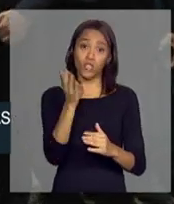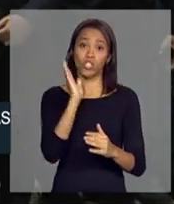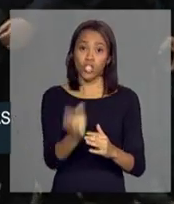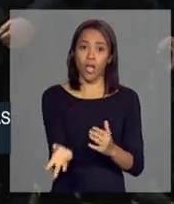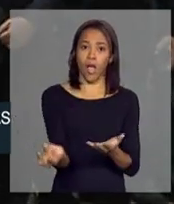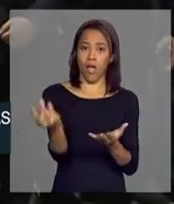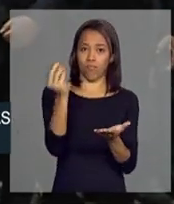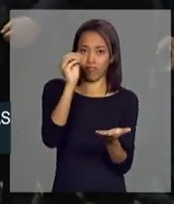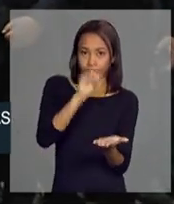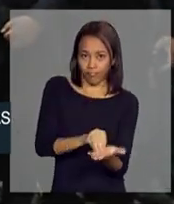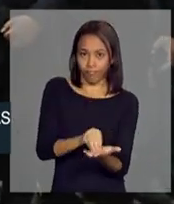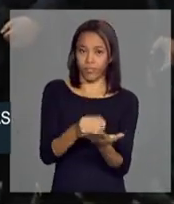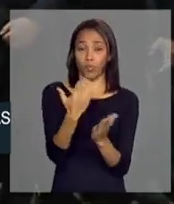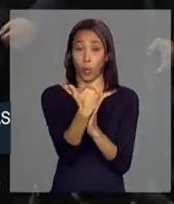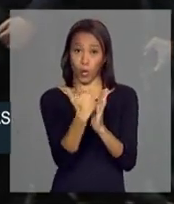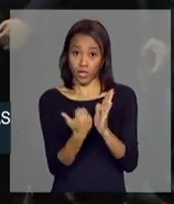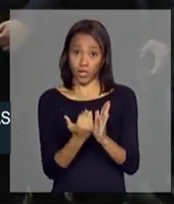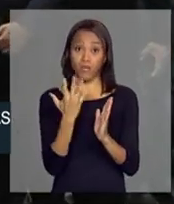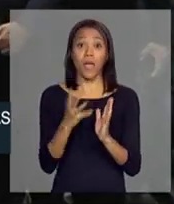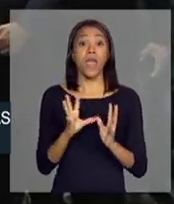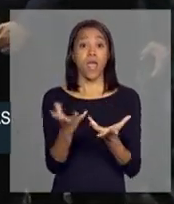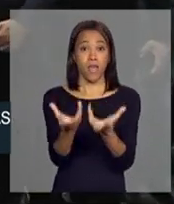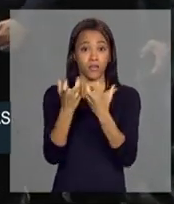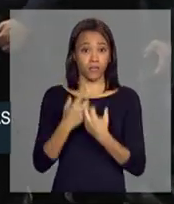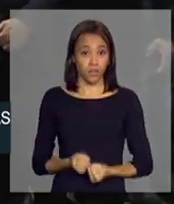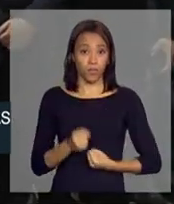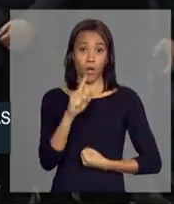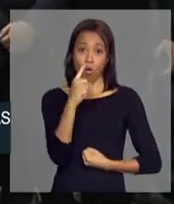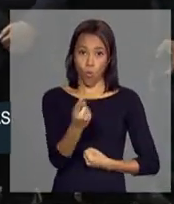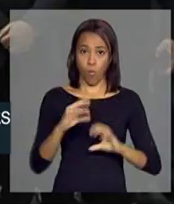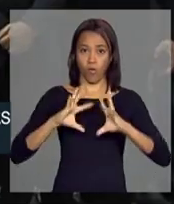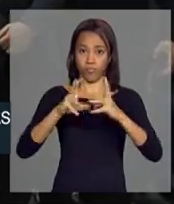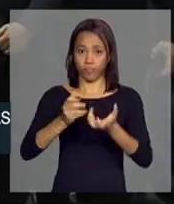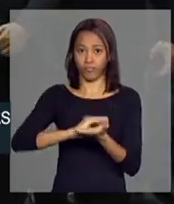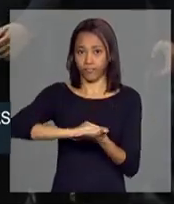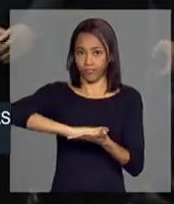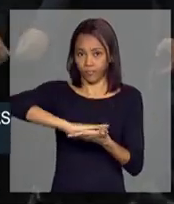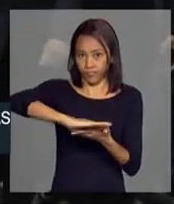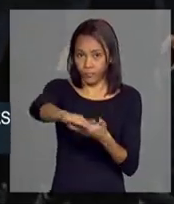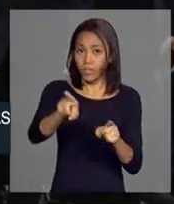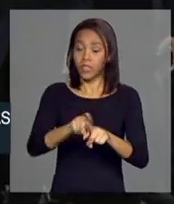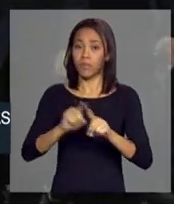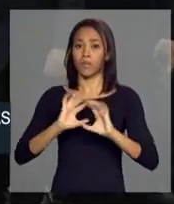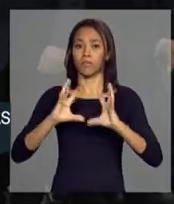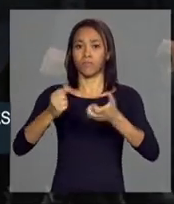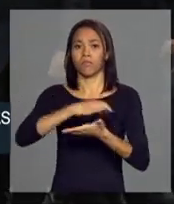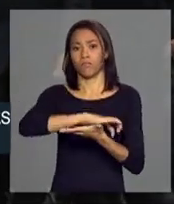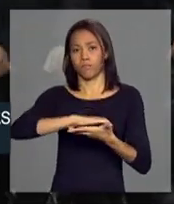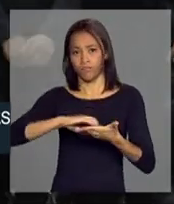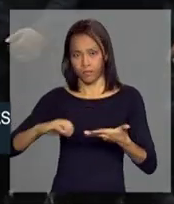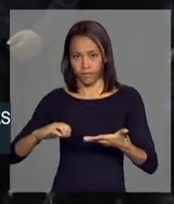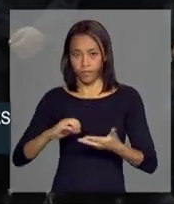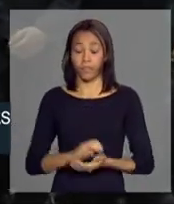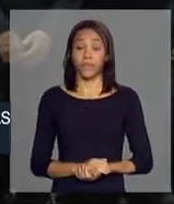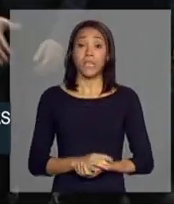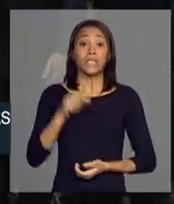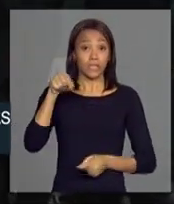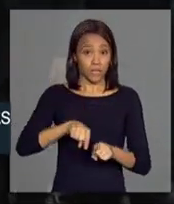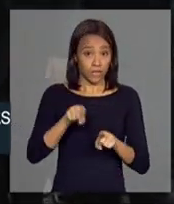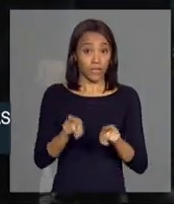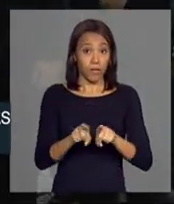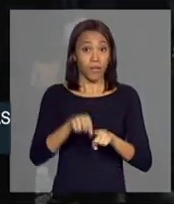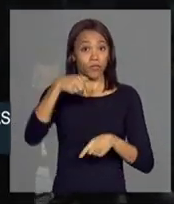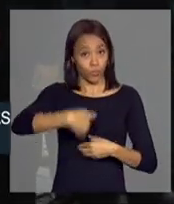programa recebam uma retroescavadeira e uma motoniveladora na cerimônia também que